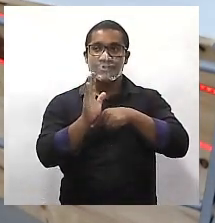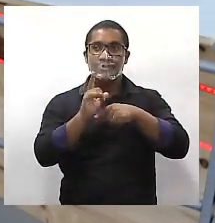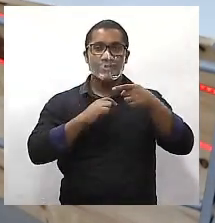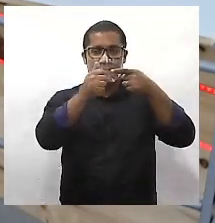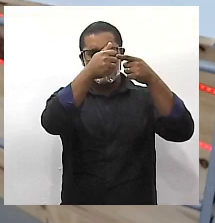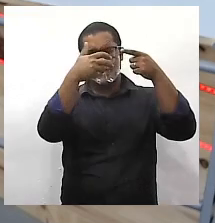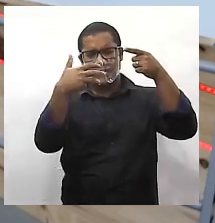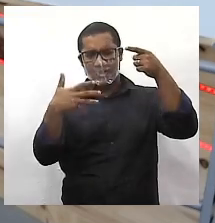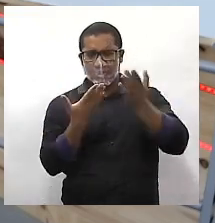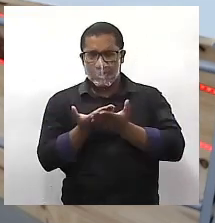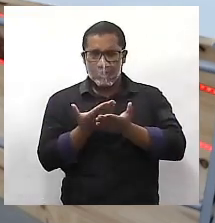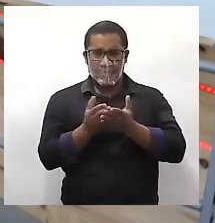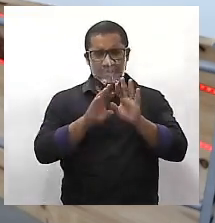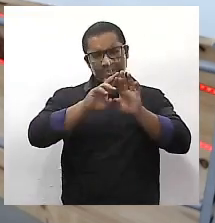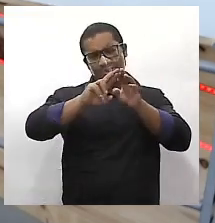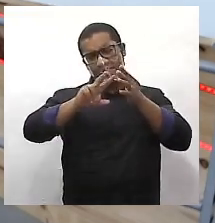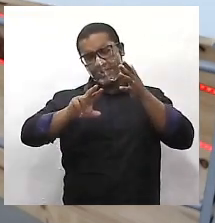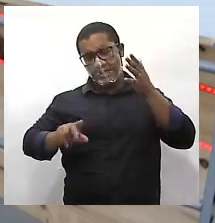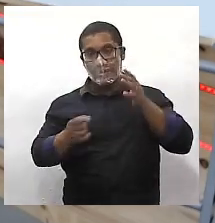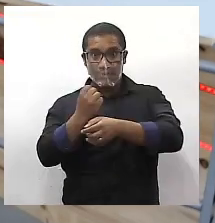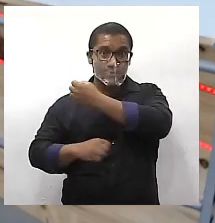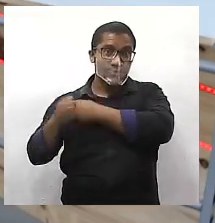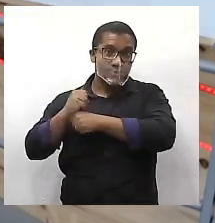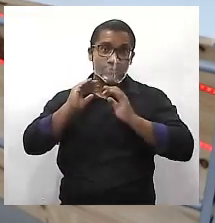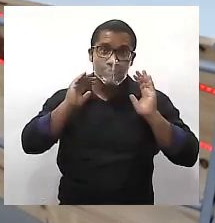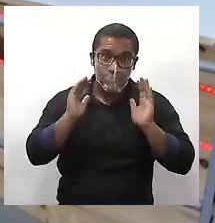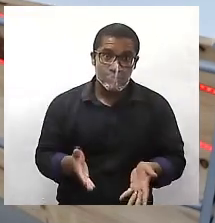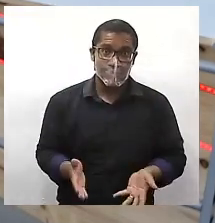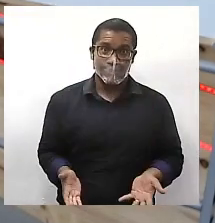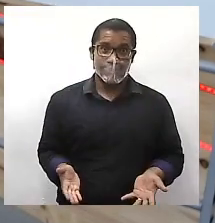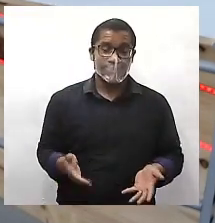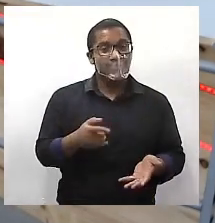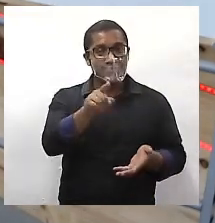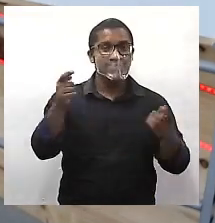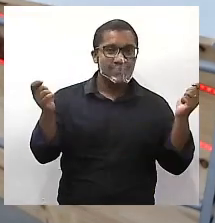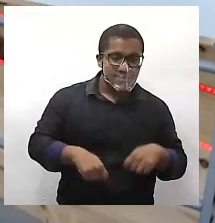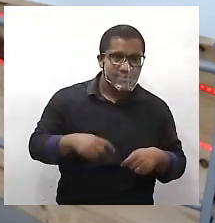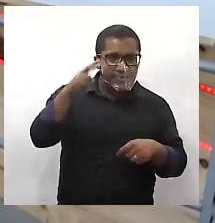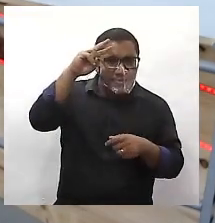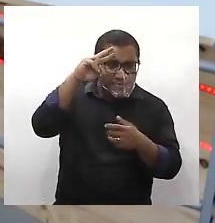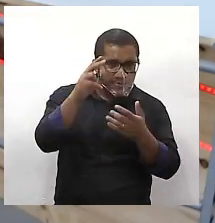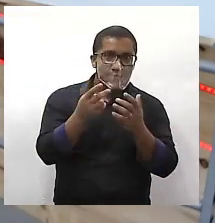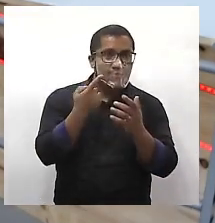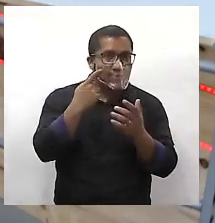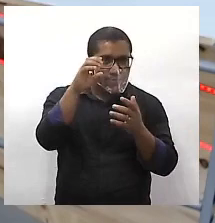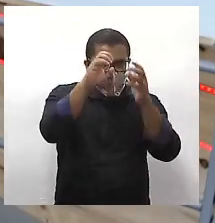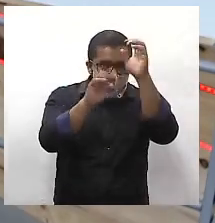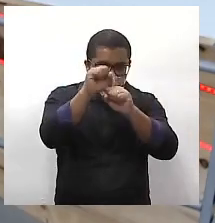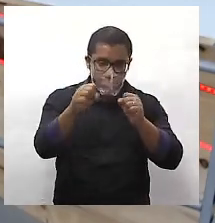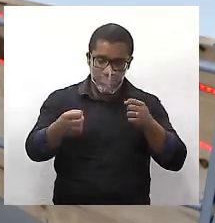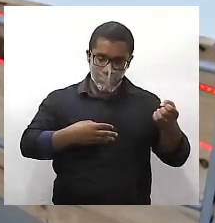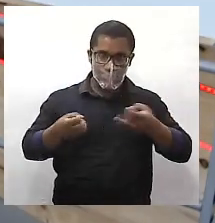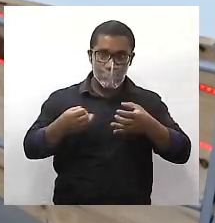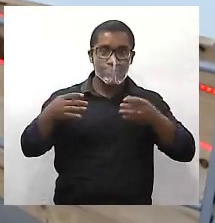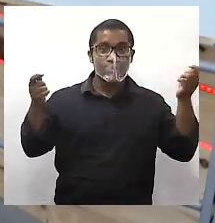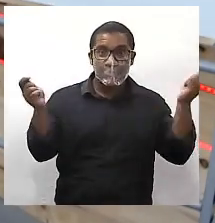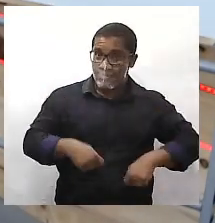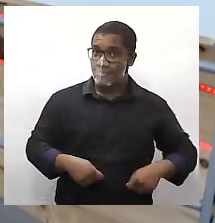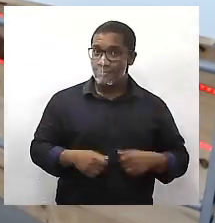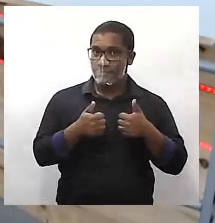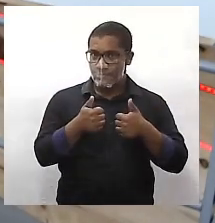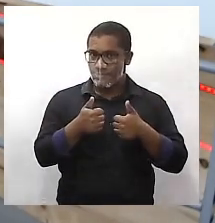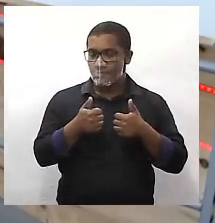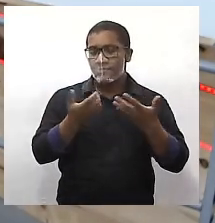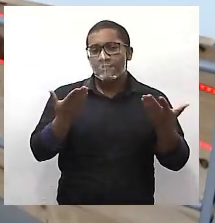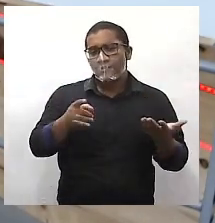de aula de todos os assuntos que a gente viu no ano passado. Você já pode ir revisando algumas coisas, tá? Você já pode ir revisando algumas coisas, beleza?